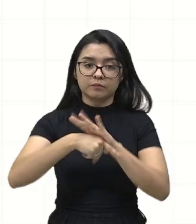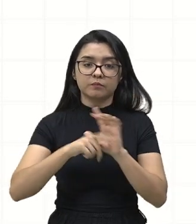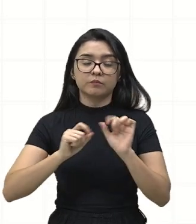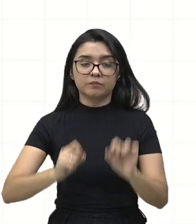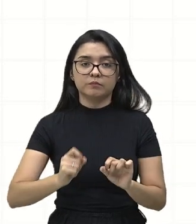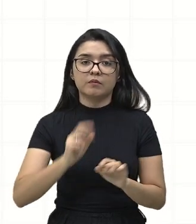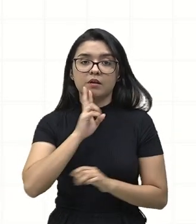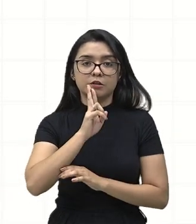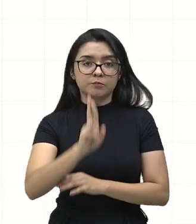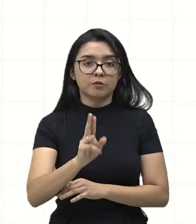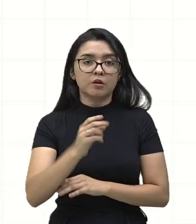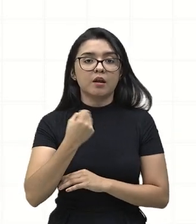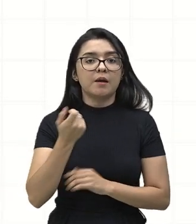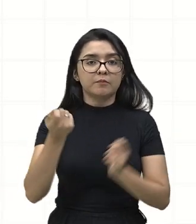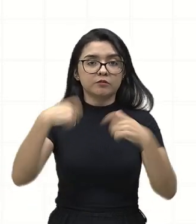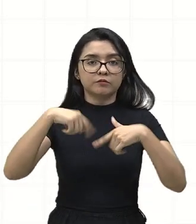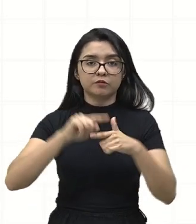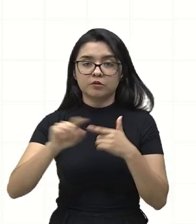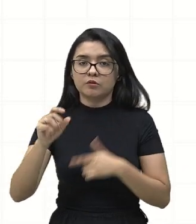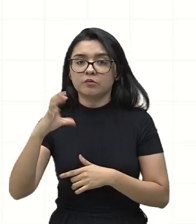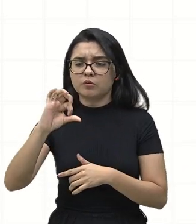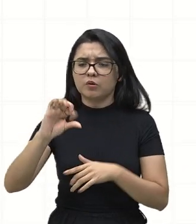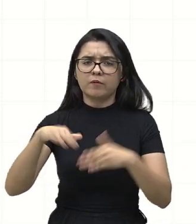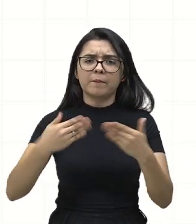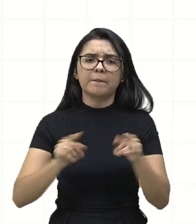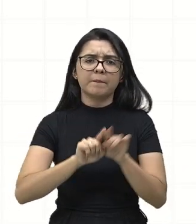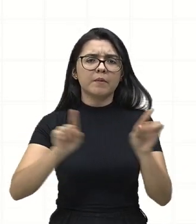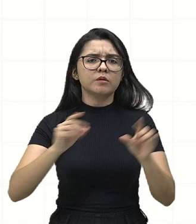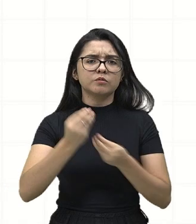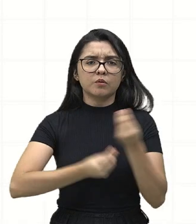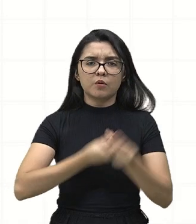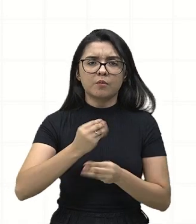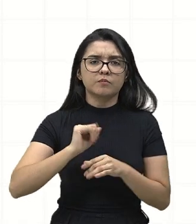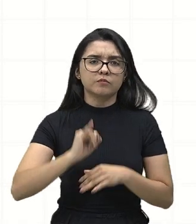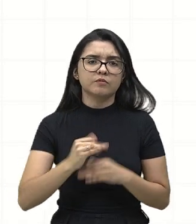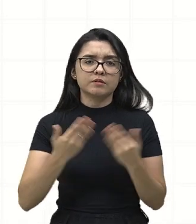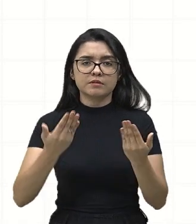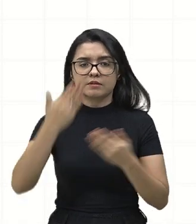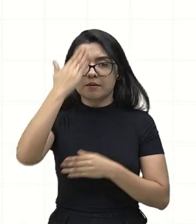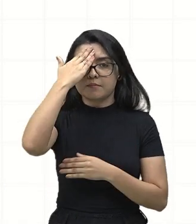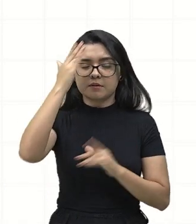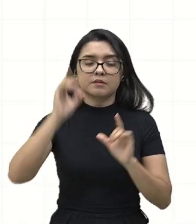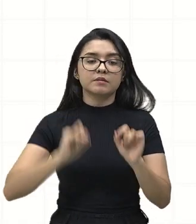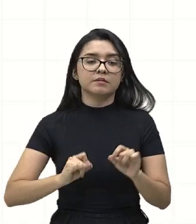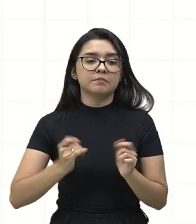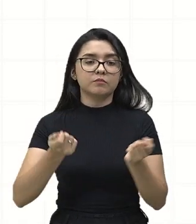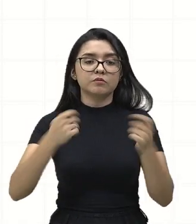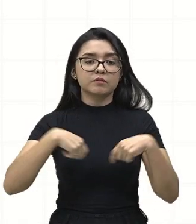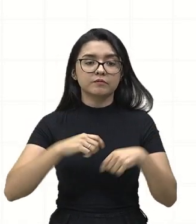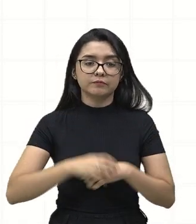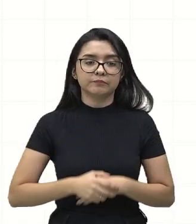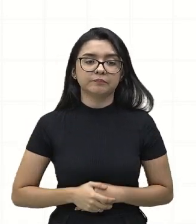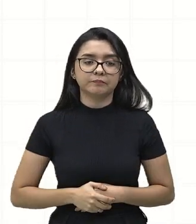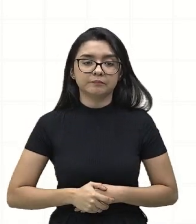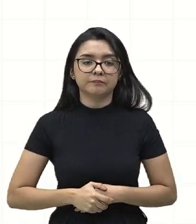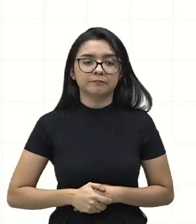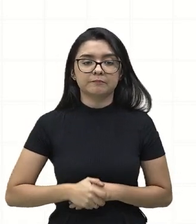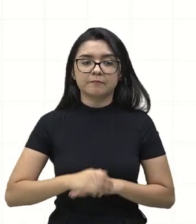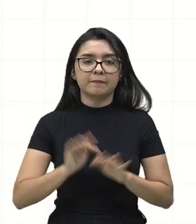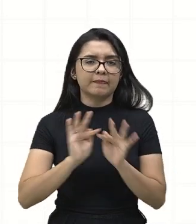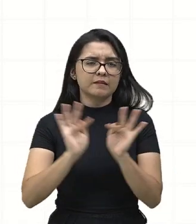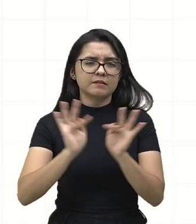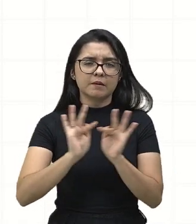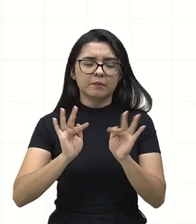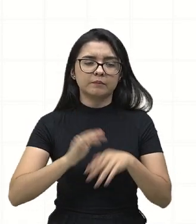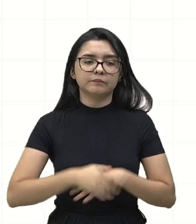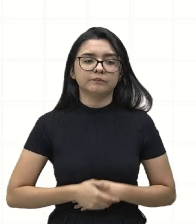9. Mas e aí? Como que eu vou saber quais são os algarismos divisíveis por 9? Muito